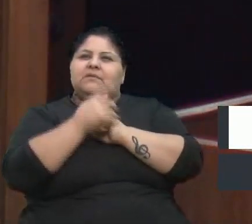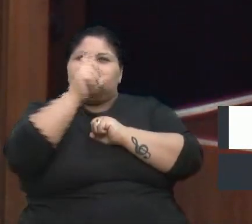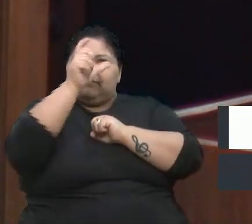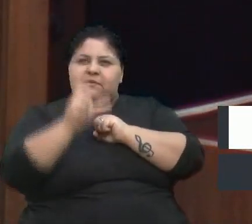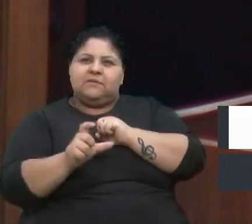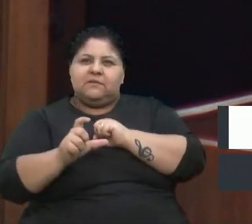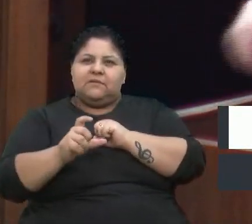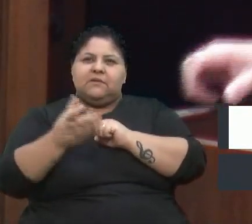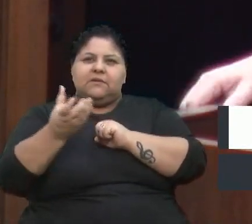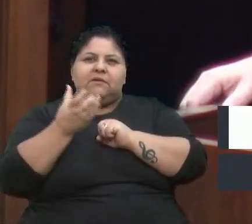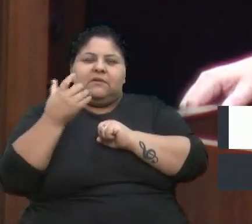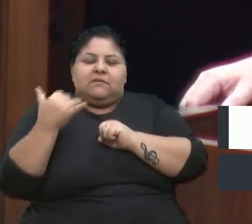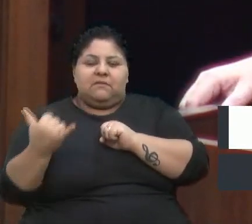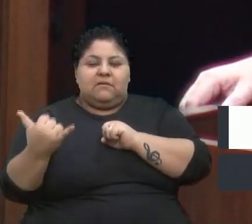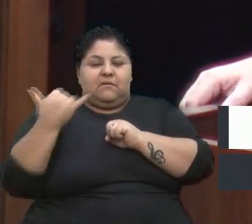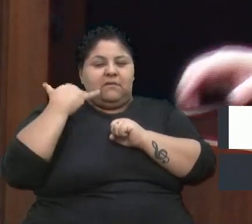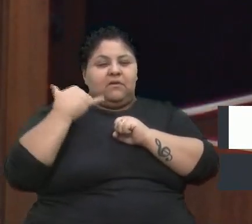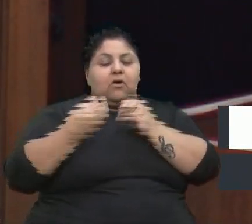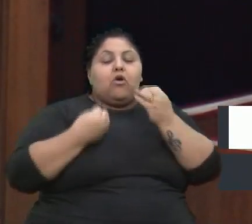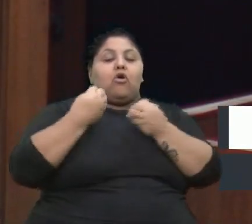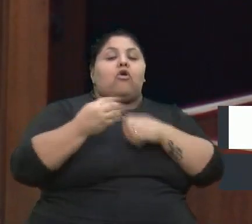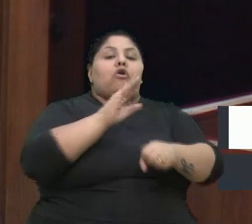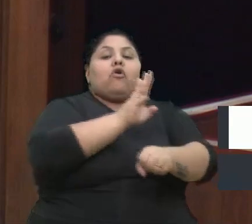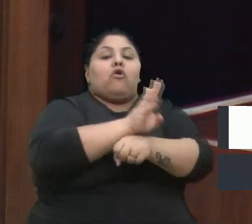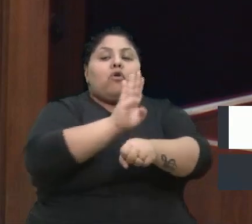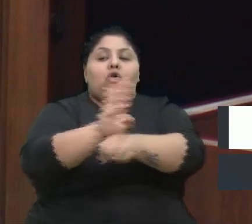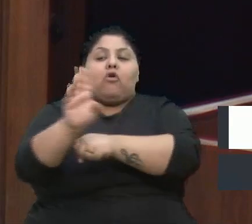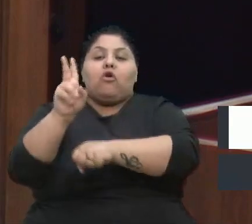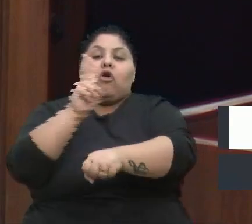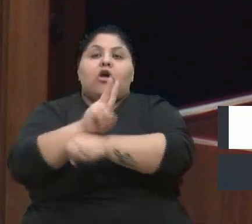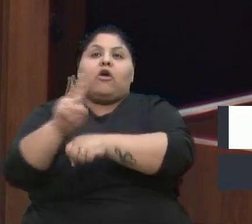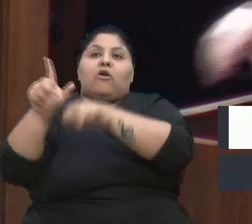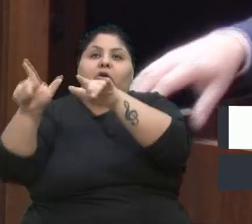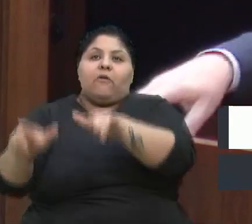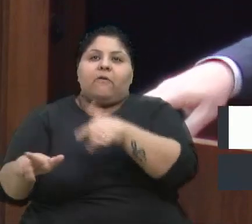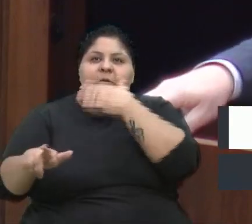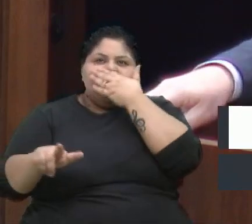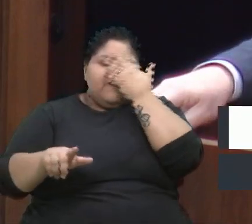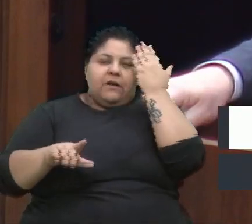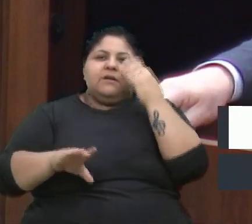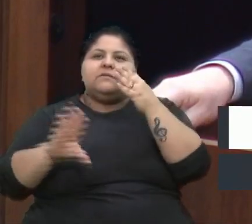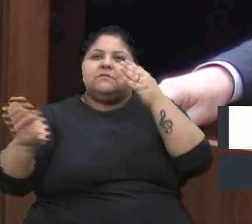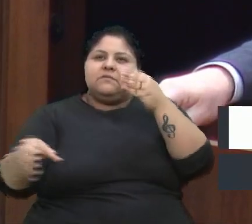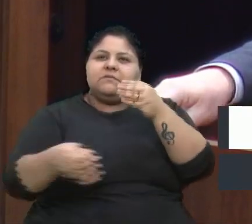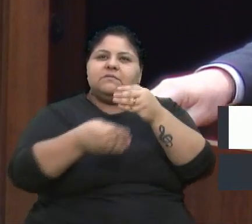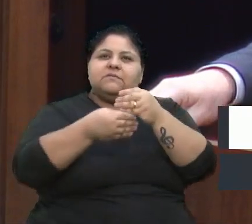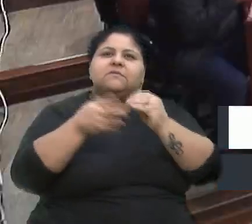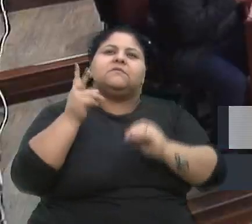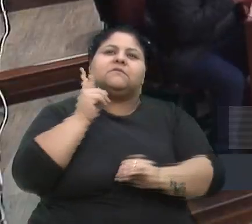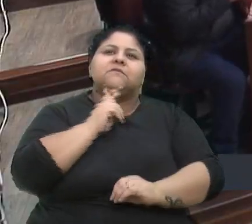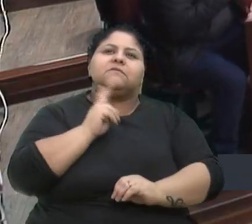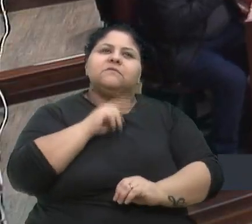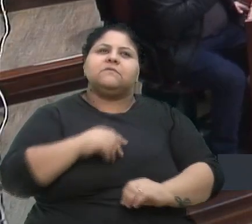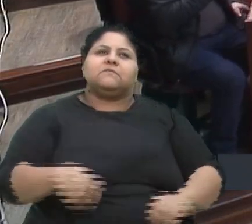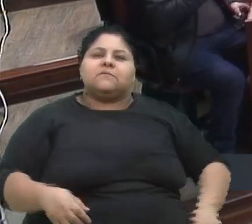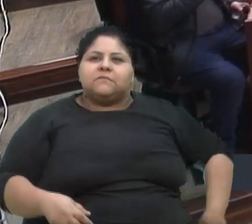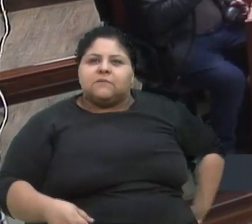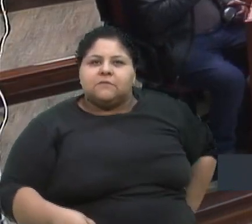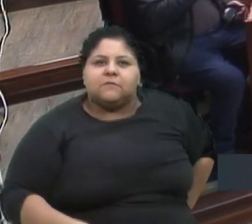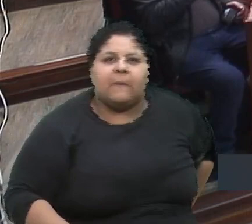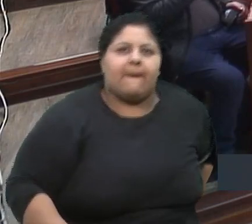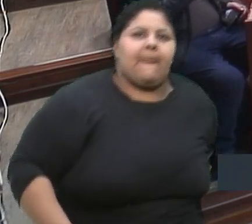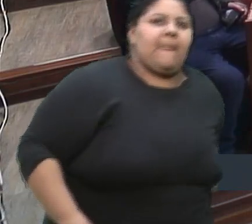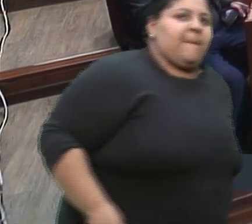posso ajudar, eu gostaria de ajudar a preservar esse local. Sua parte, vereador. Vereador Lucas,